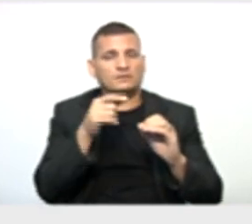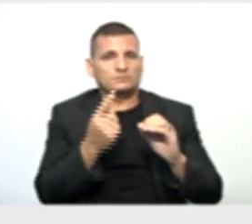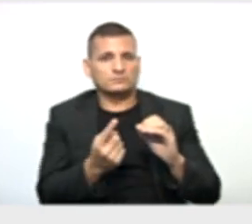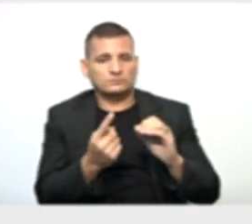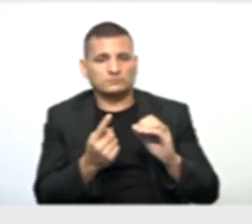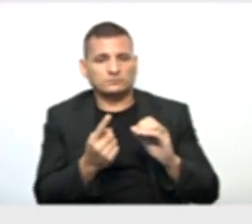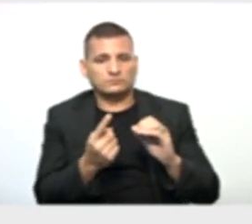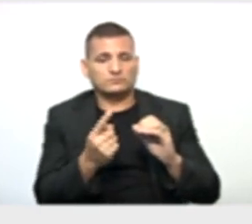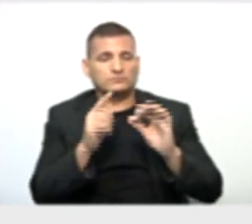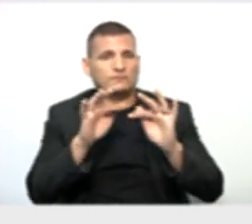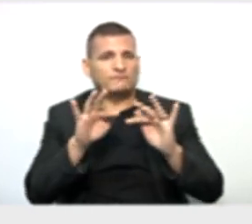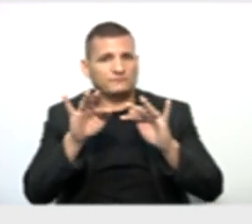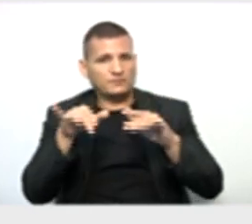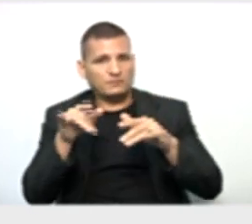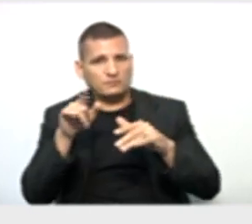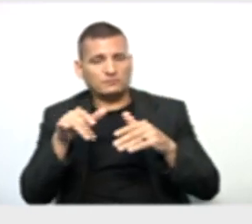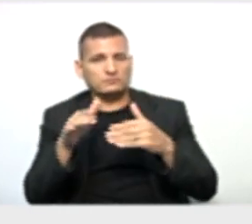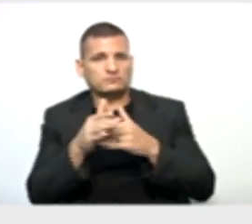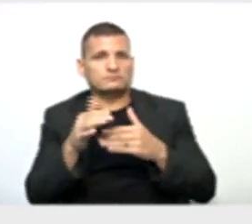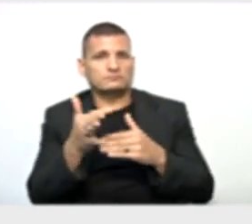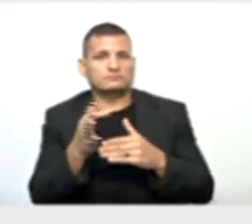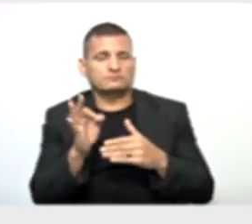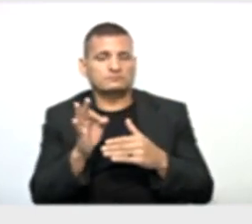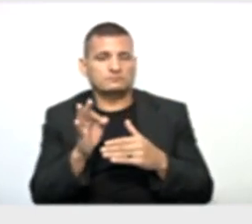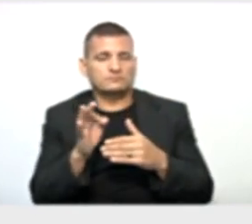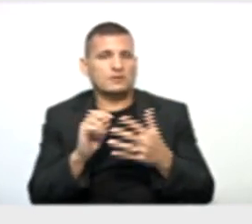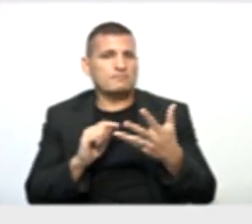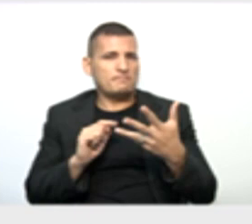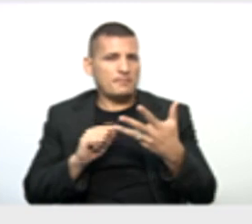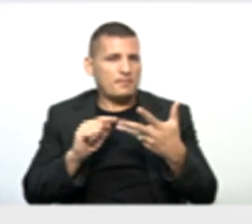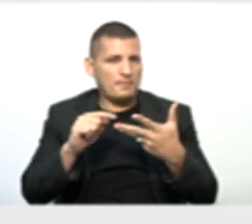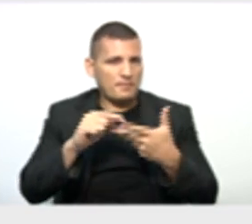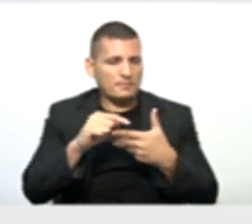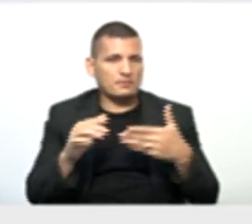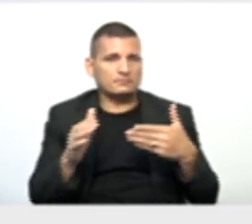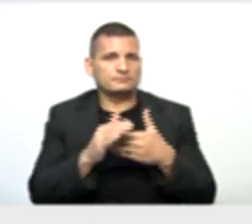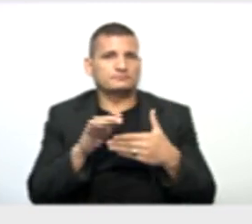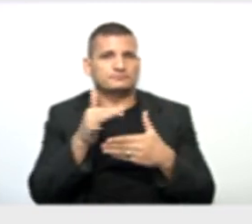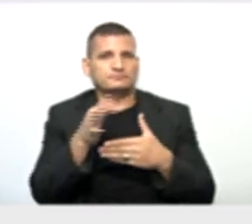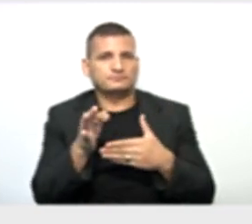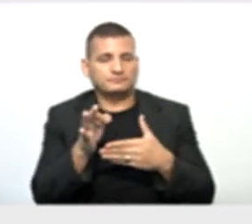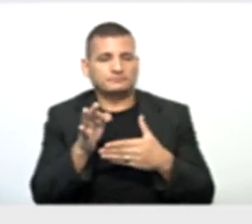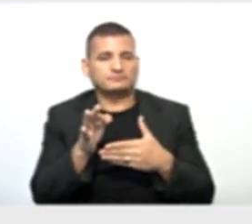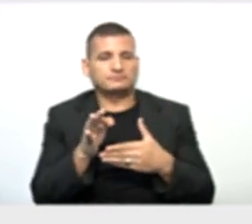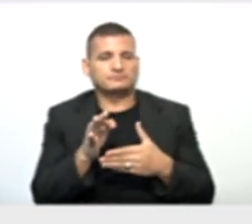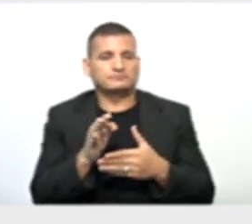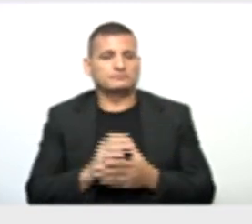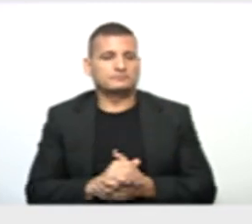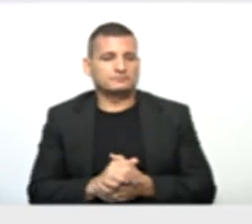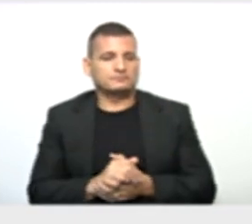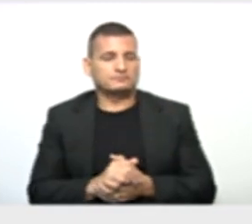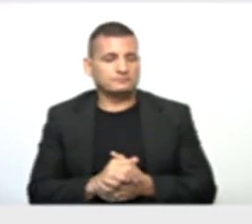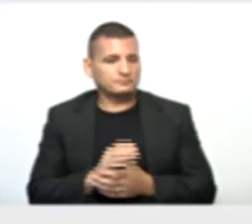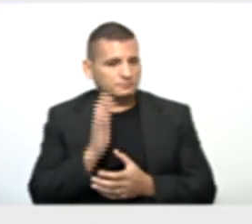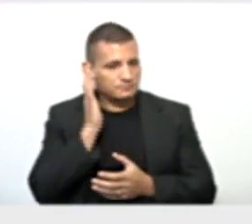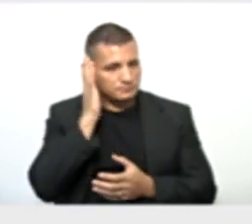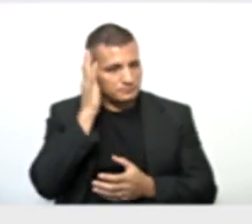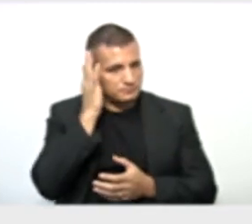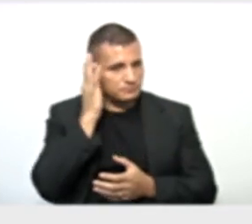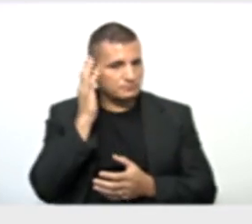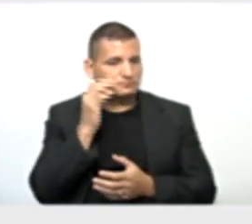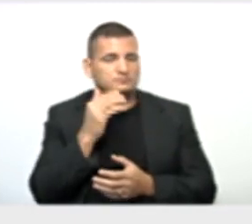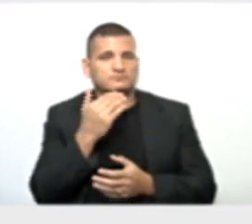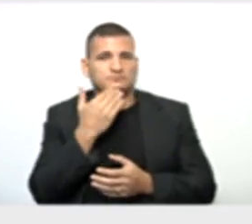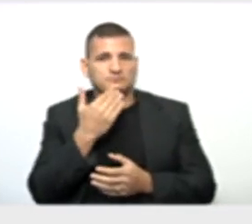o final vai ser em 10. Quer dizer, o 10 vai contar até 10, excetuando o 10, né? Eu vou pedir aqui que o